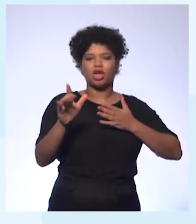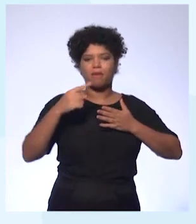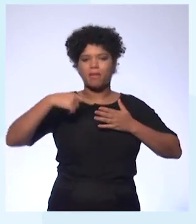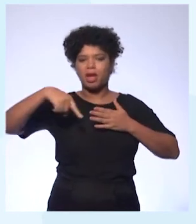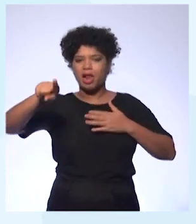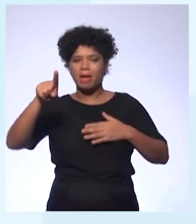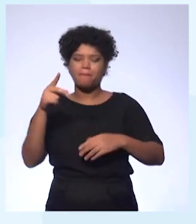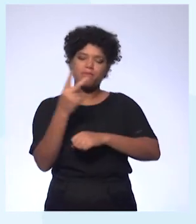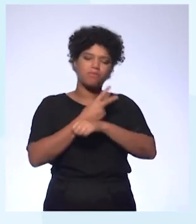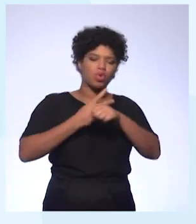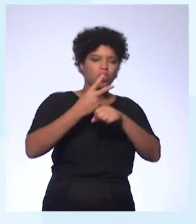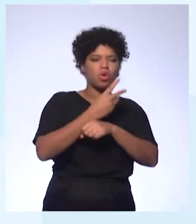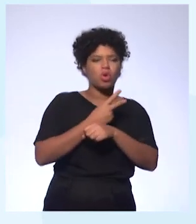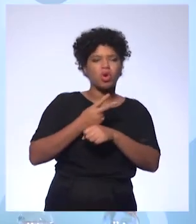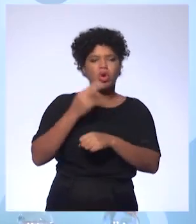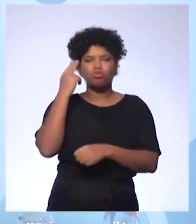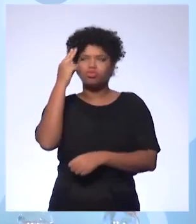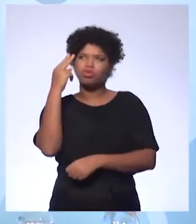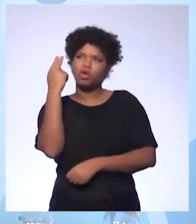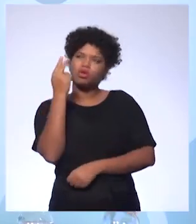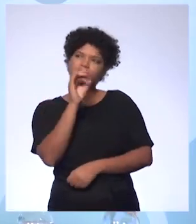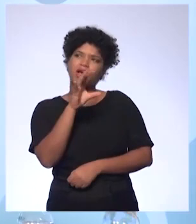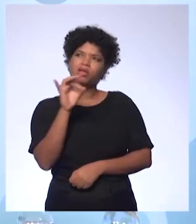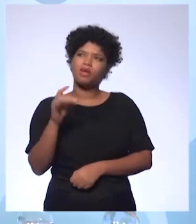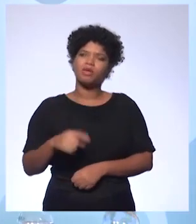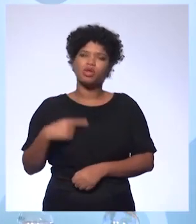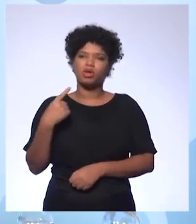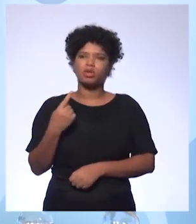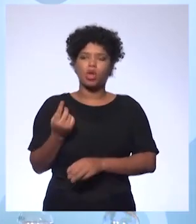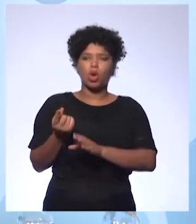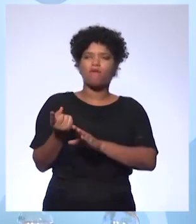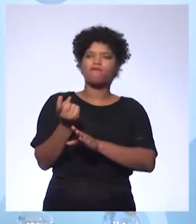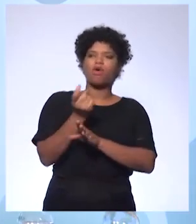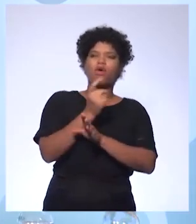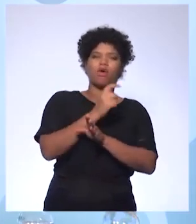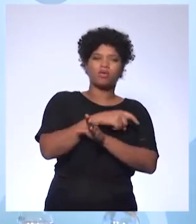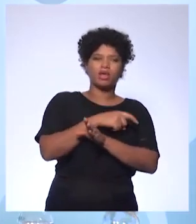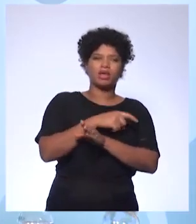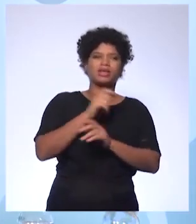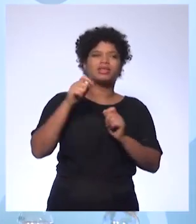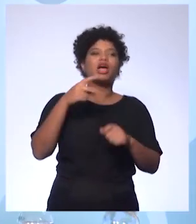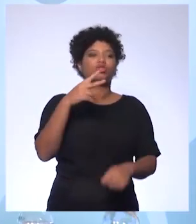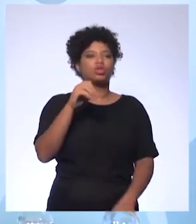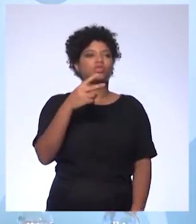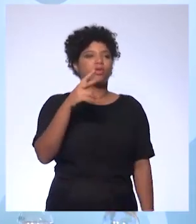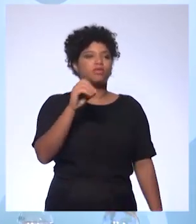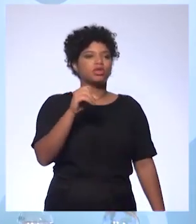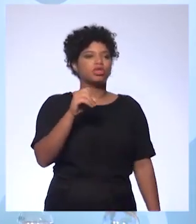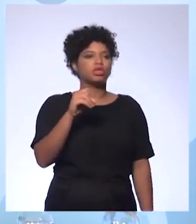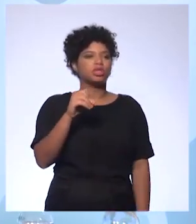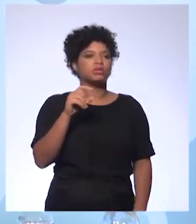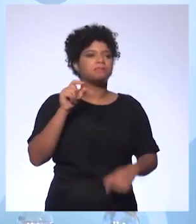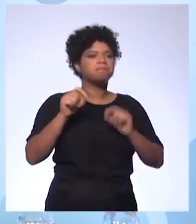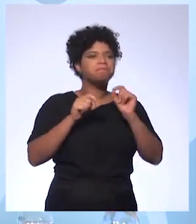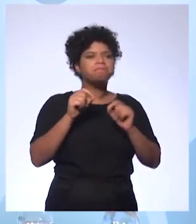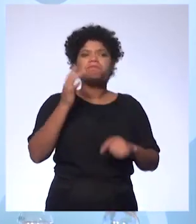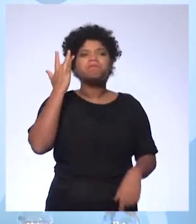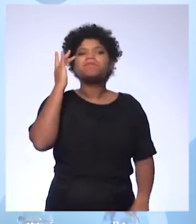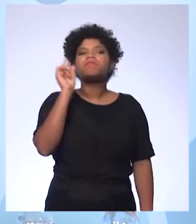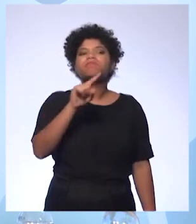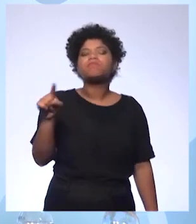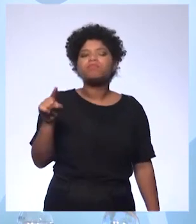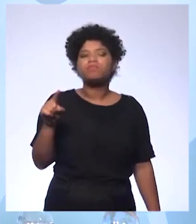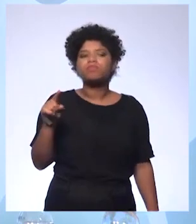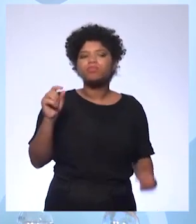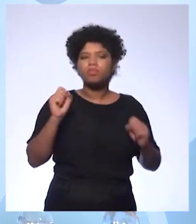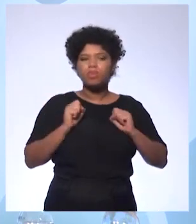pensar numa linha do tempo, não precisa voltar muito no tempo, pode ser 2020. O que aconteceu em 2020